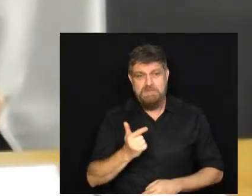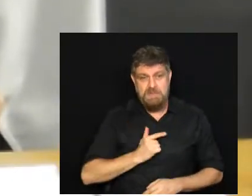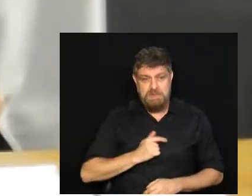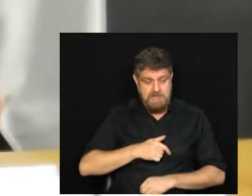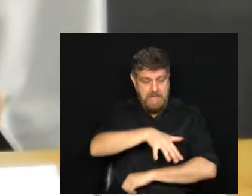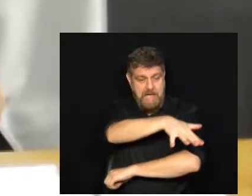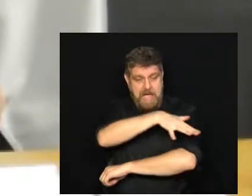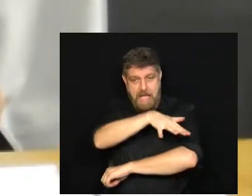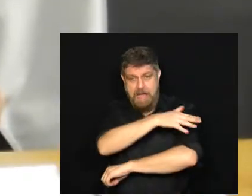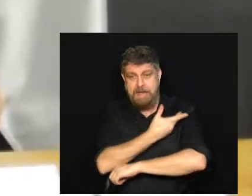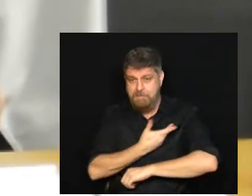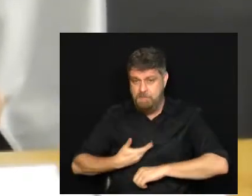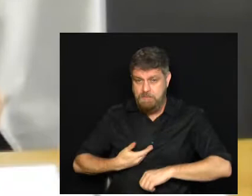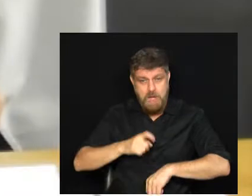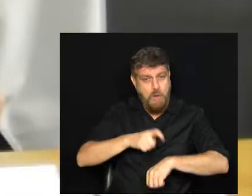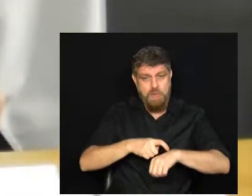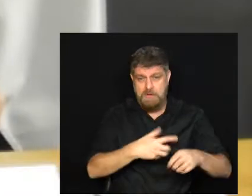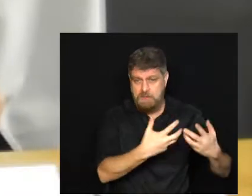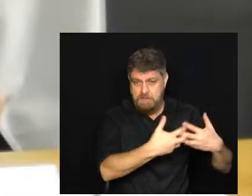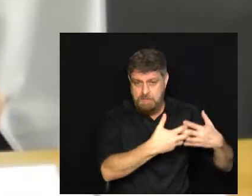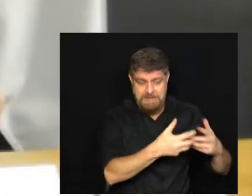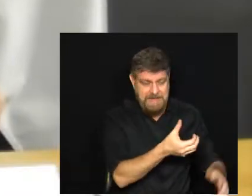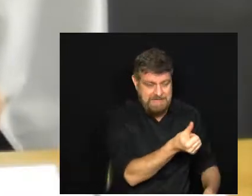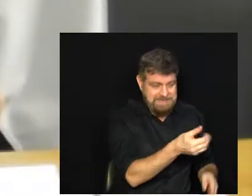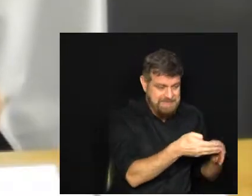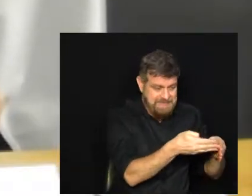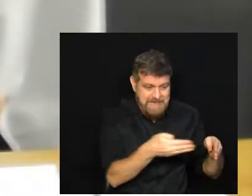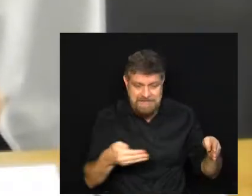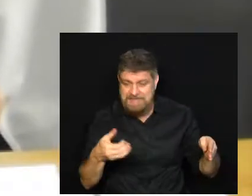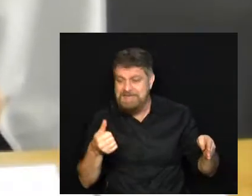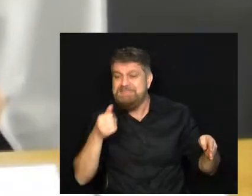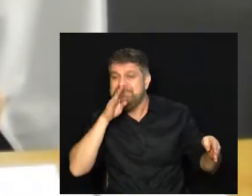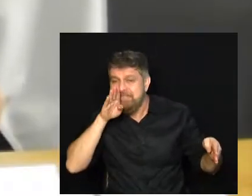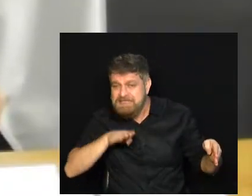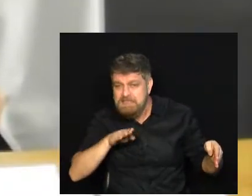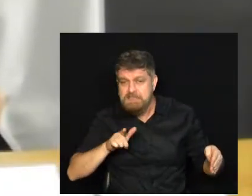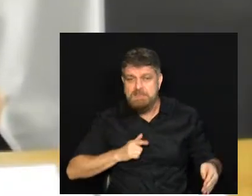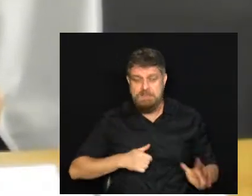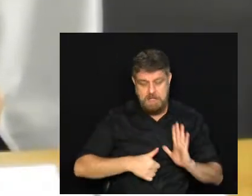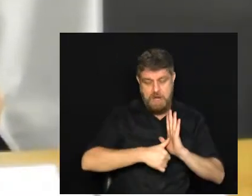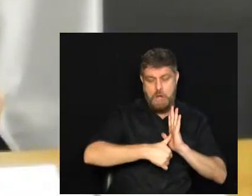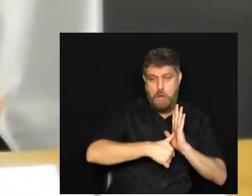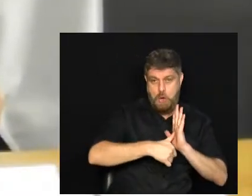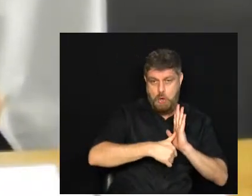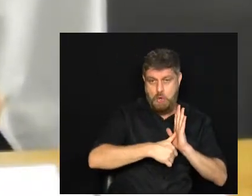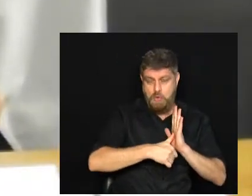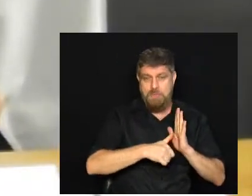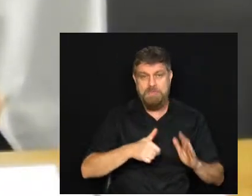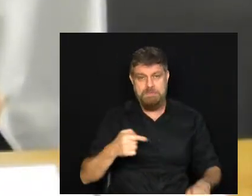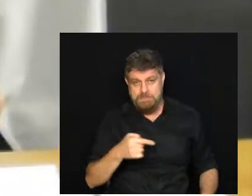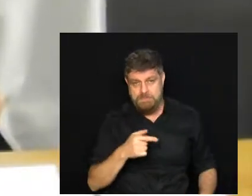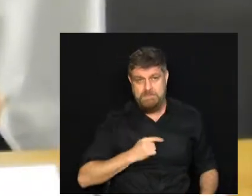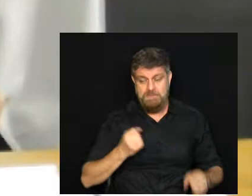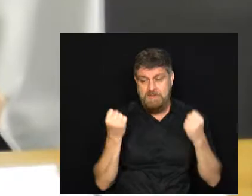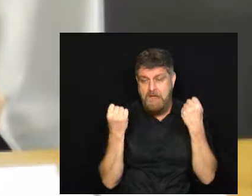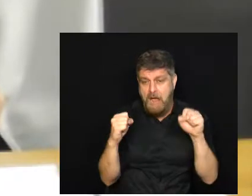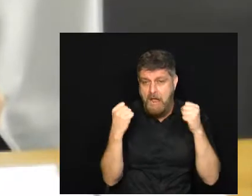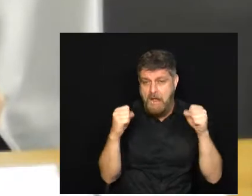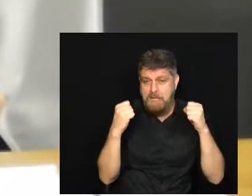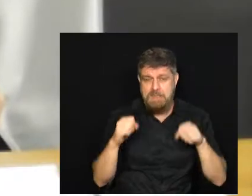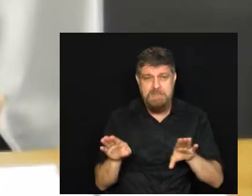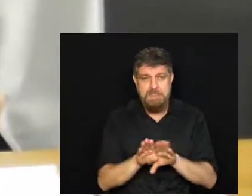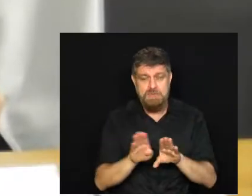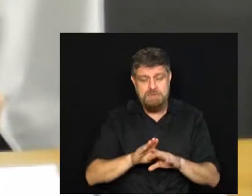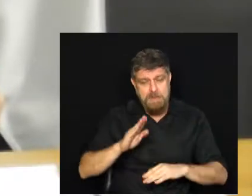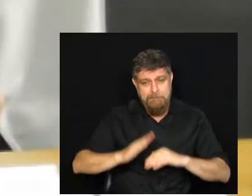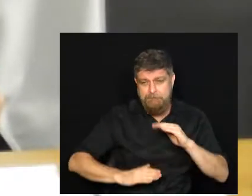públicos permanecem em horário de funcionamento das 6 às 18. Clubes sociais, academias de esporte, todas as